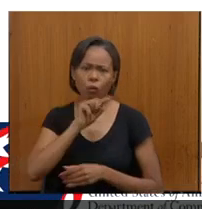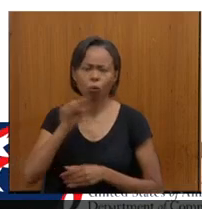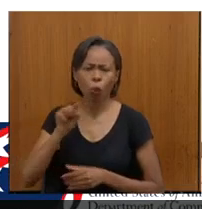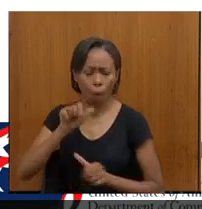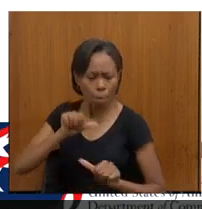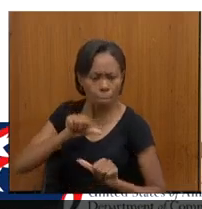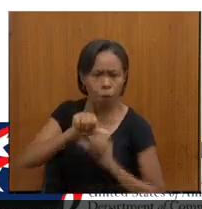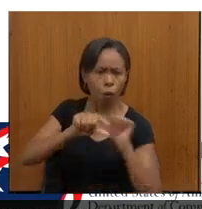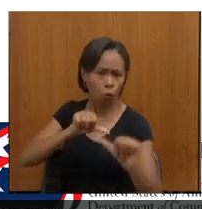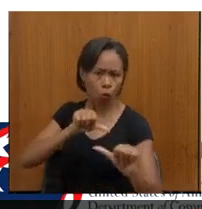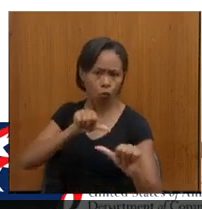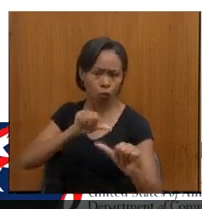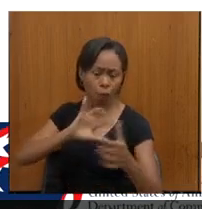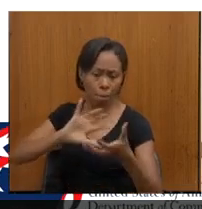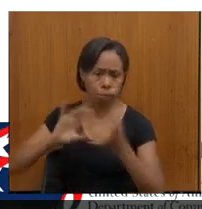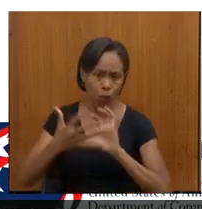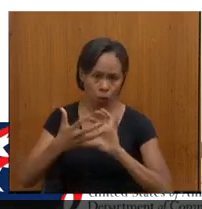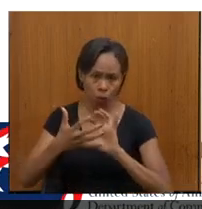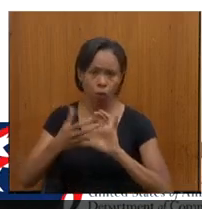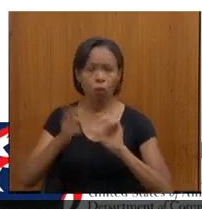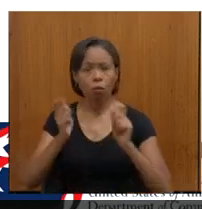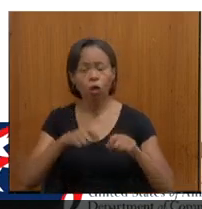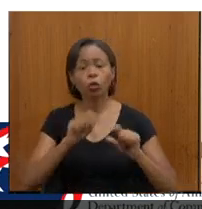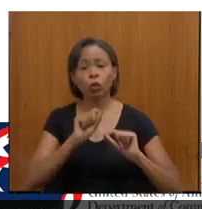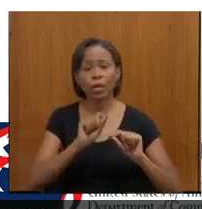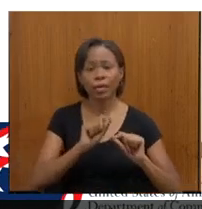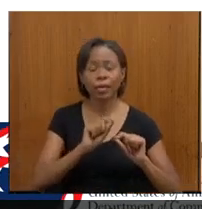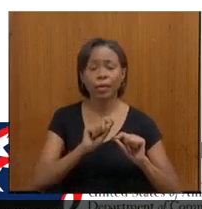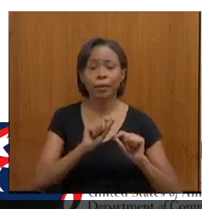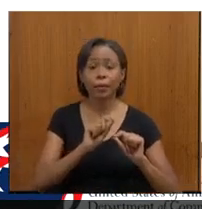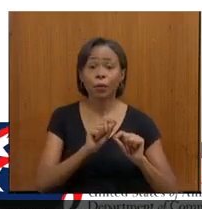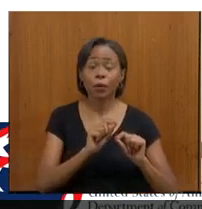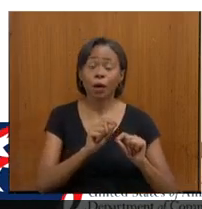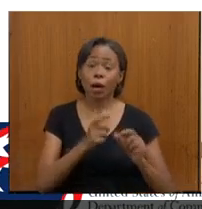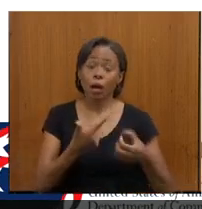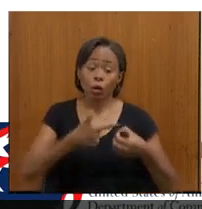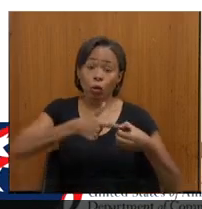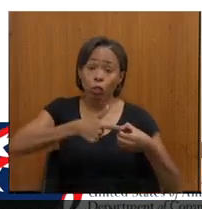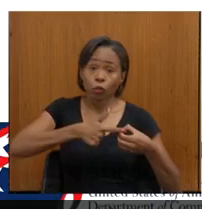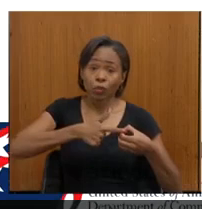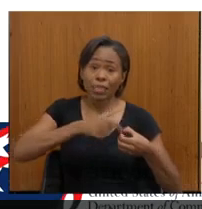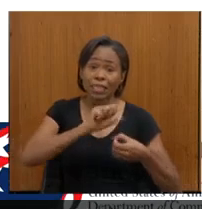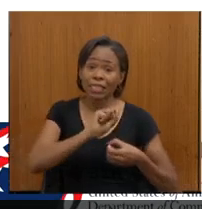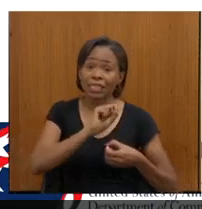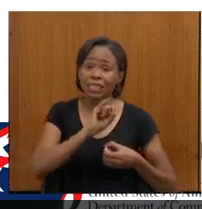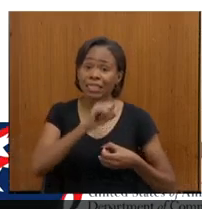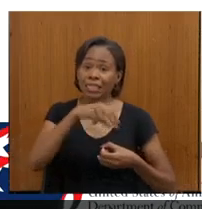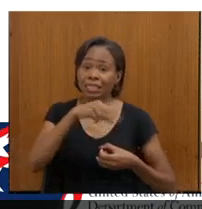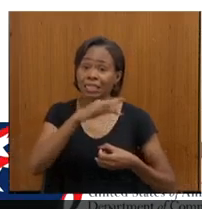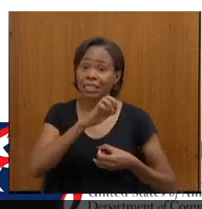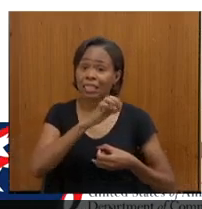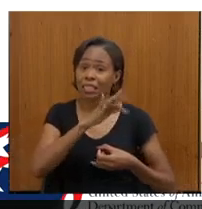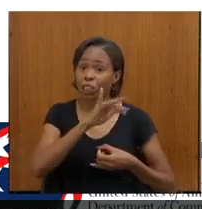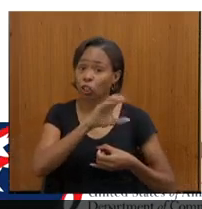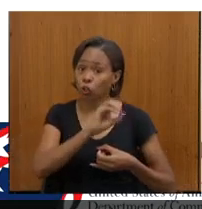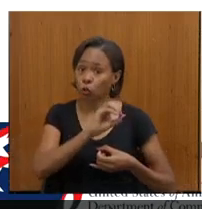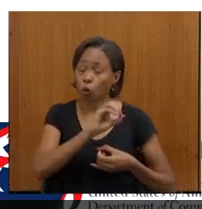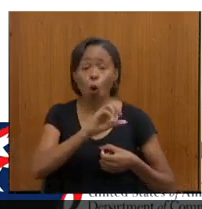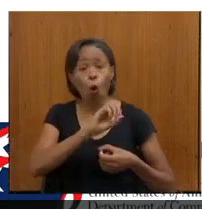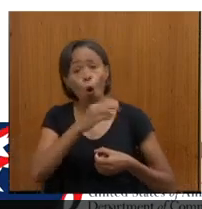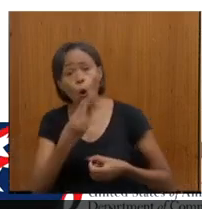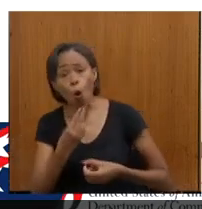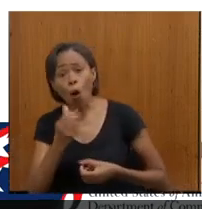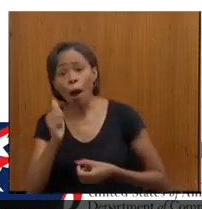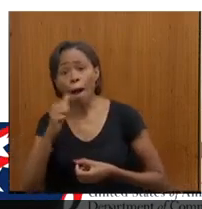transformação você pode se insere no combustível sintético ou na própria Harmonia Verde então é é um subproduto